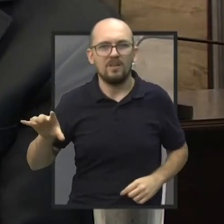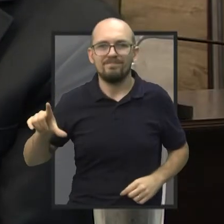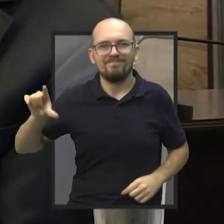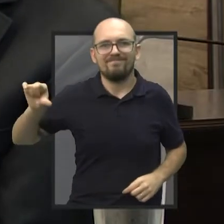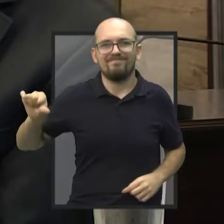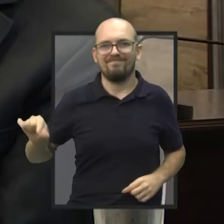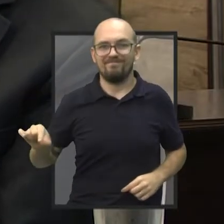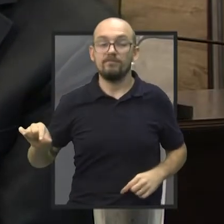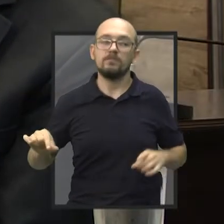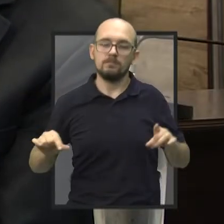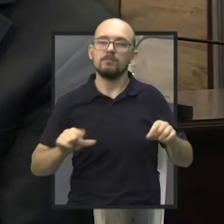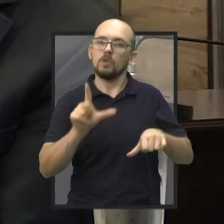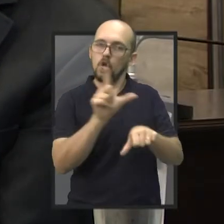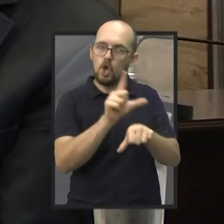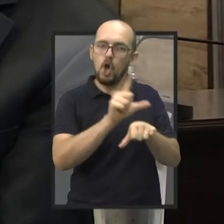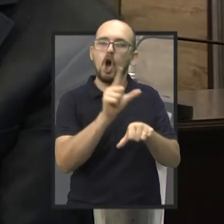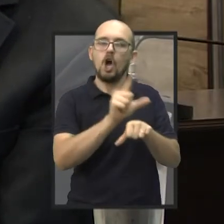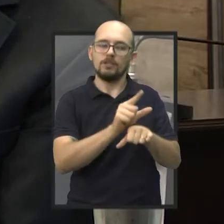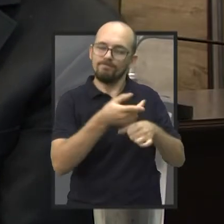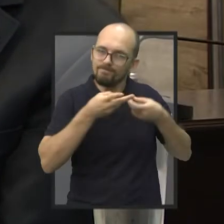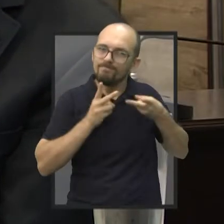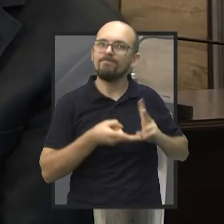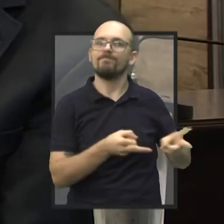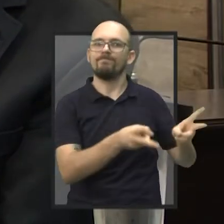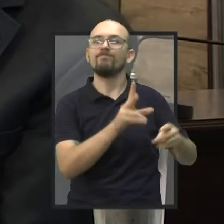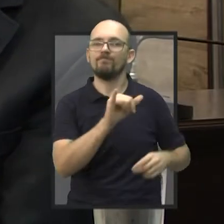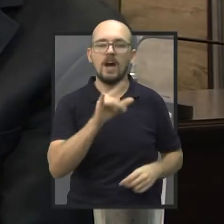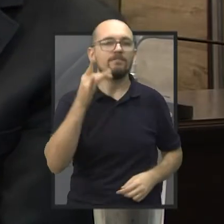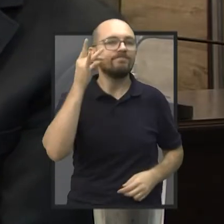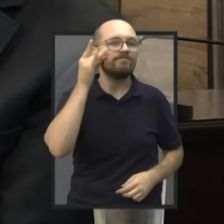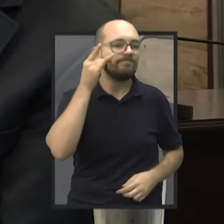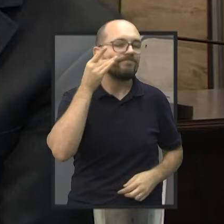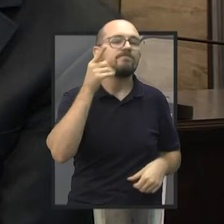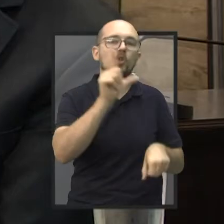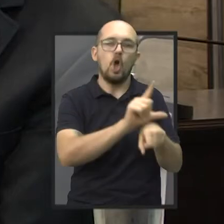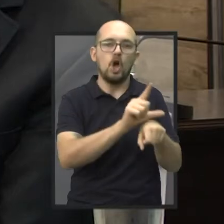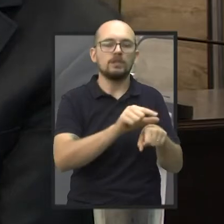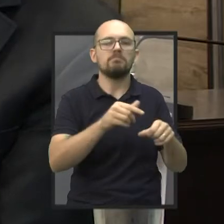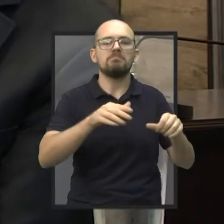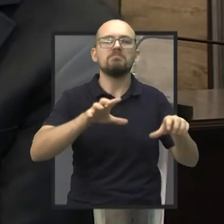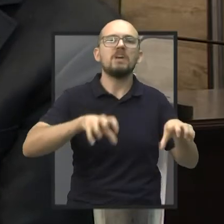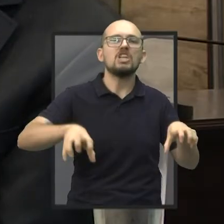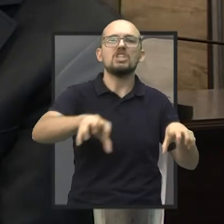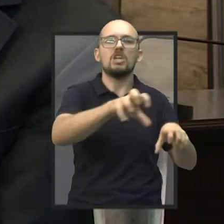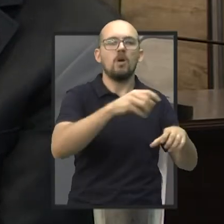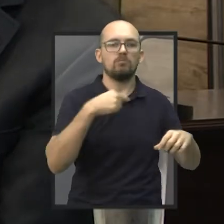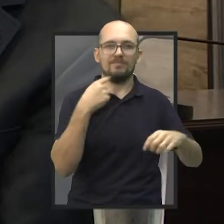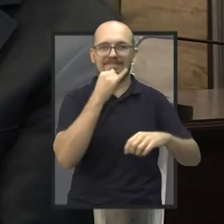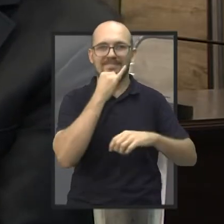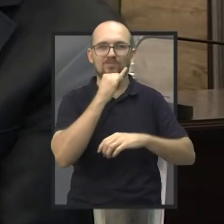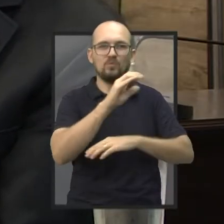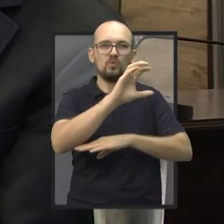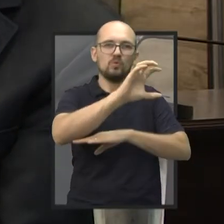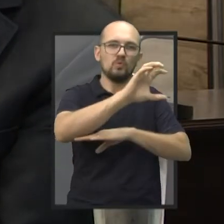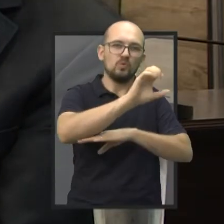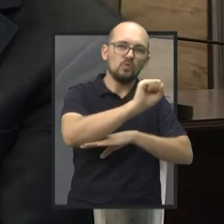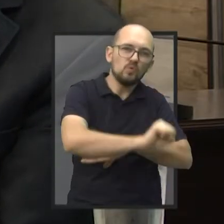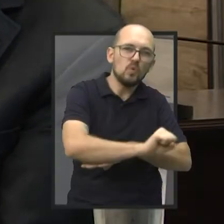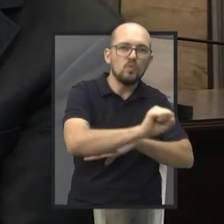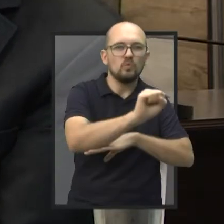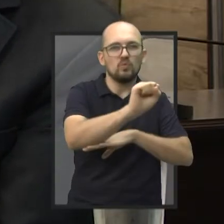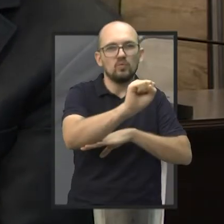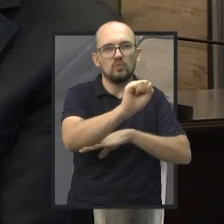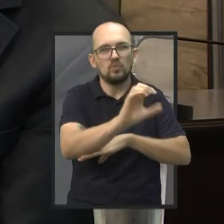muito futuro ainda, sim. Tanto aqui na região sudeste, sul e sudeste, onde a população tem mais acesso